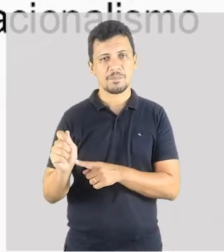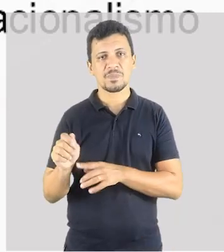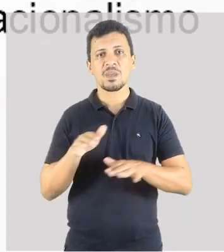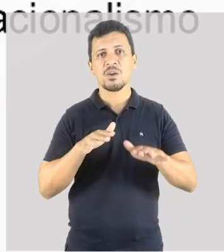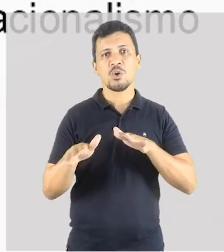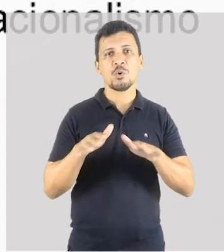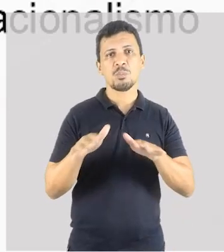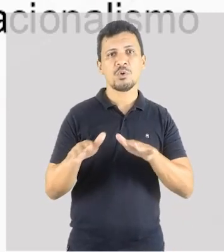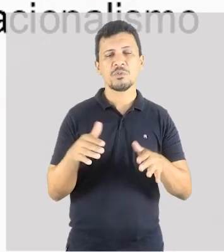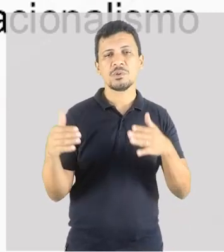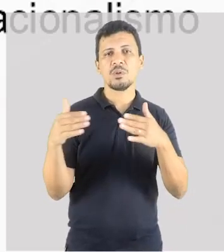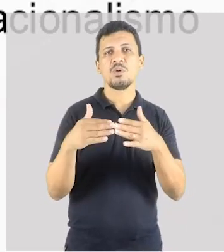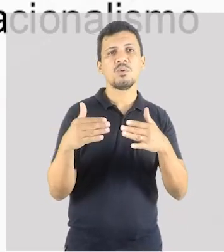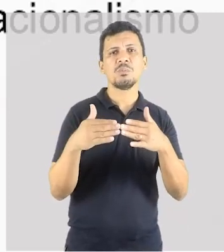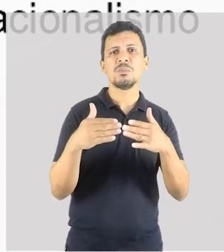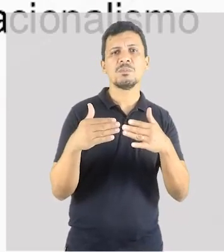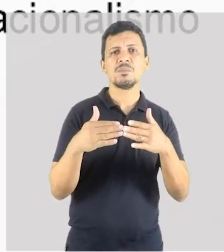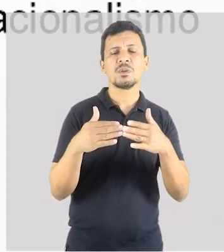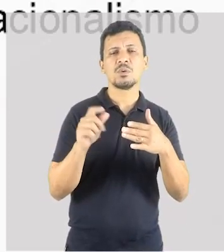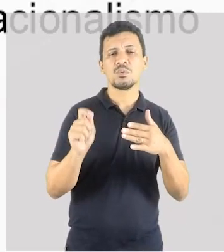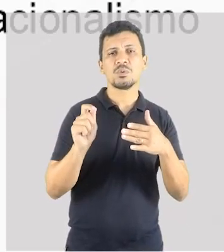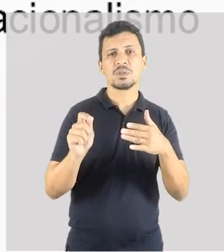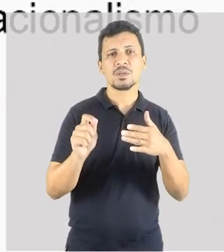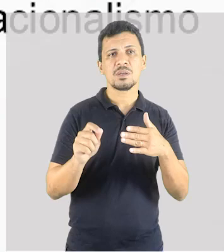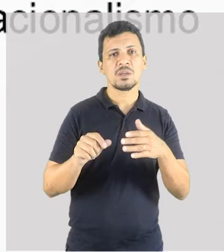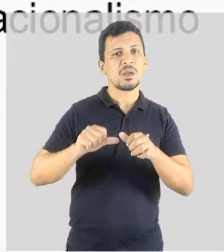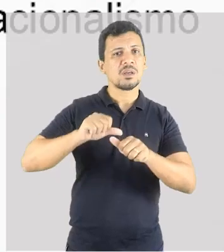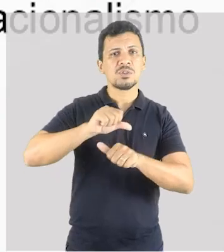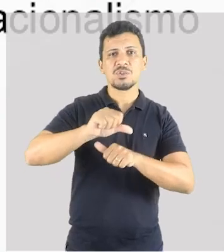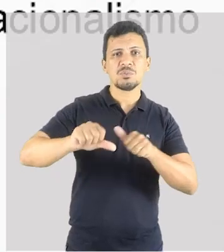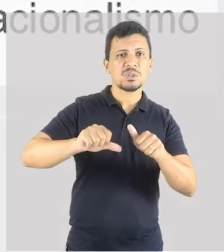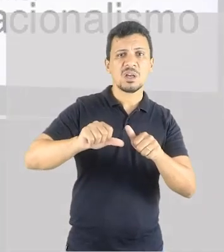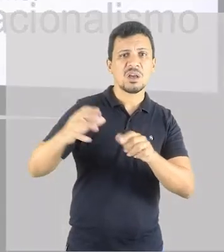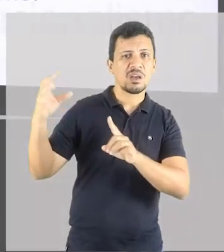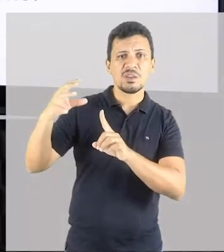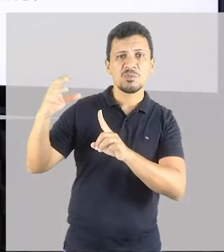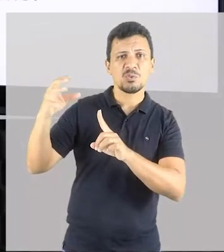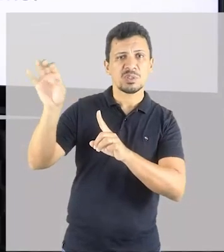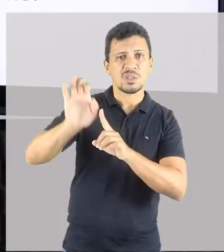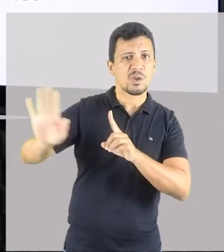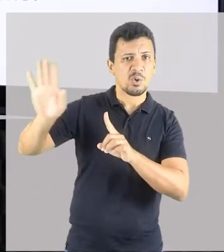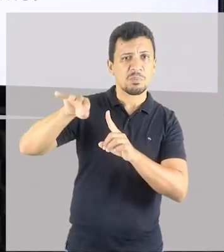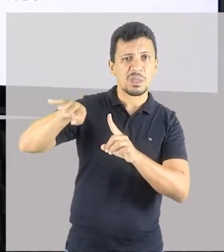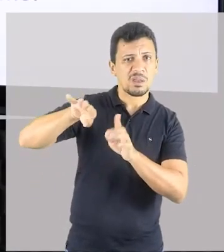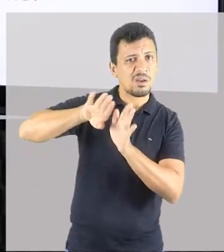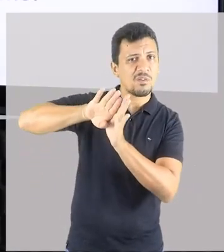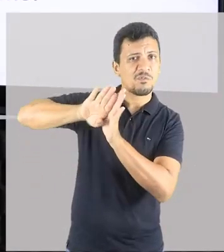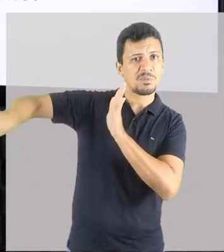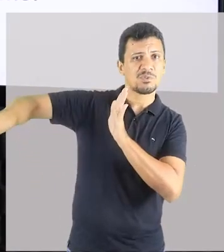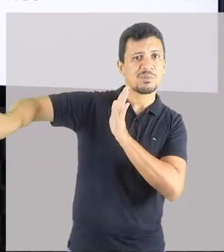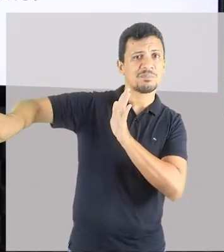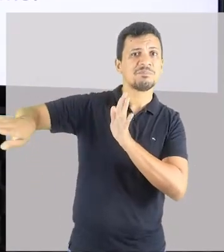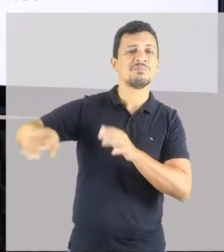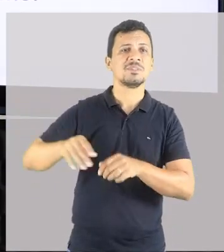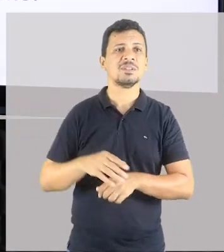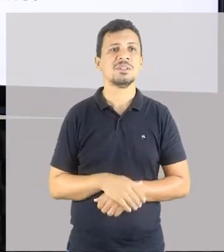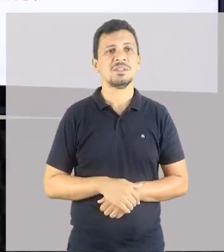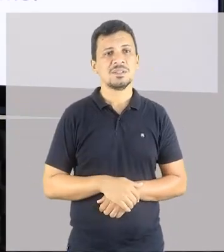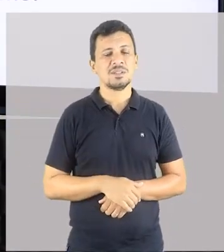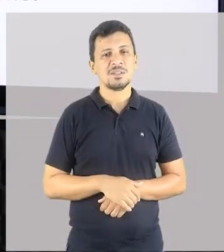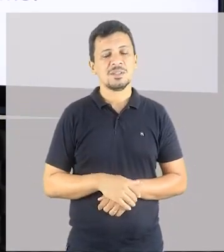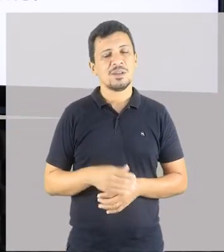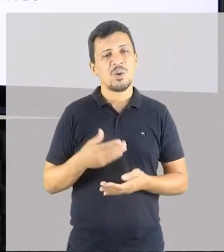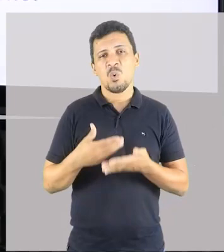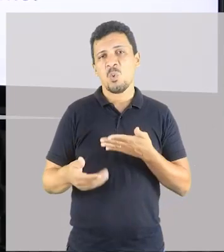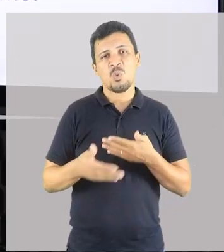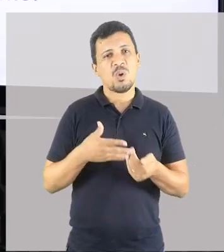associado exatamente à questão de tirar, né, as influências europeias, né? Ou, de uma maneira geral, as influências